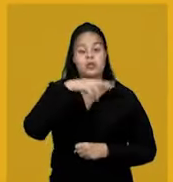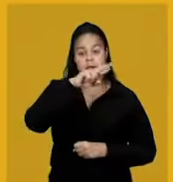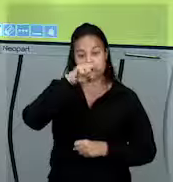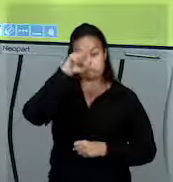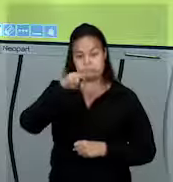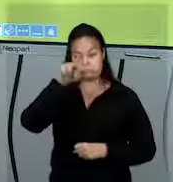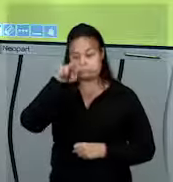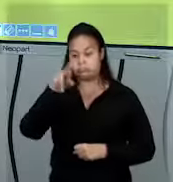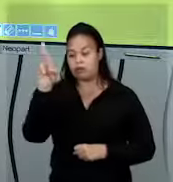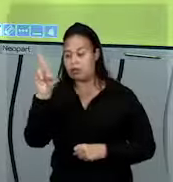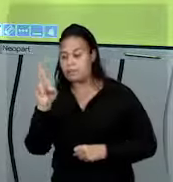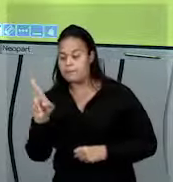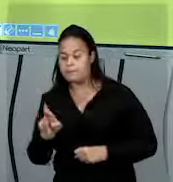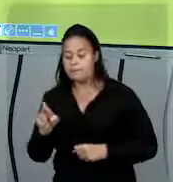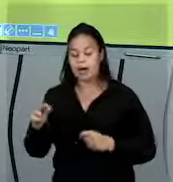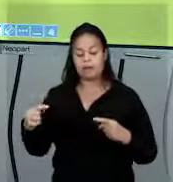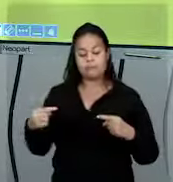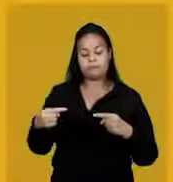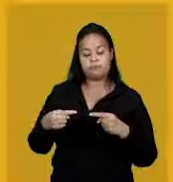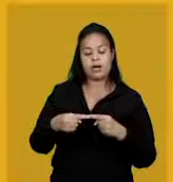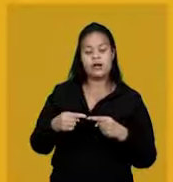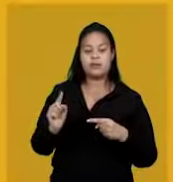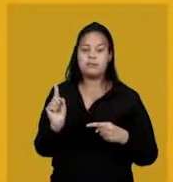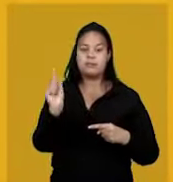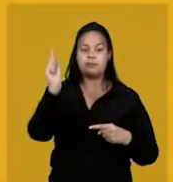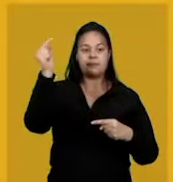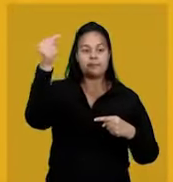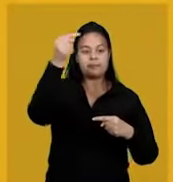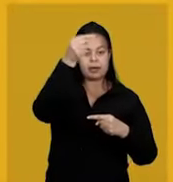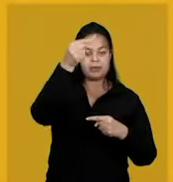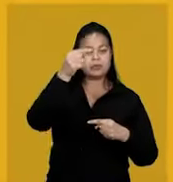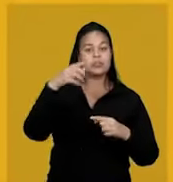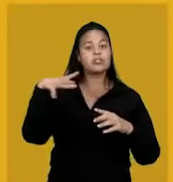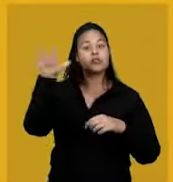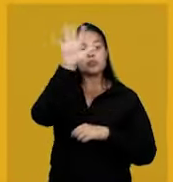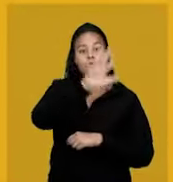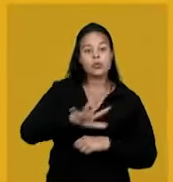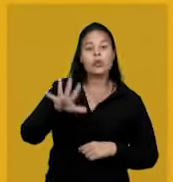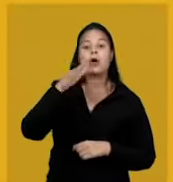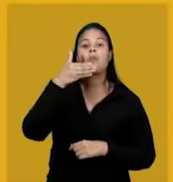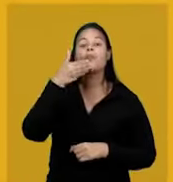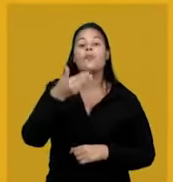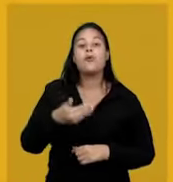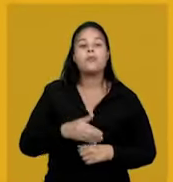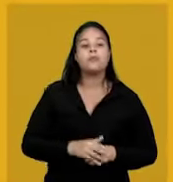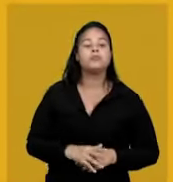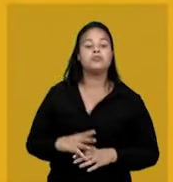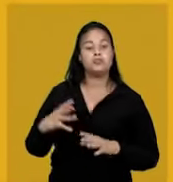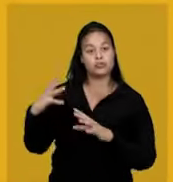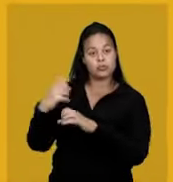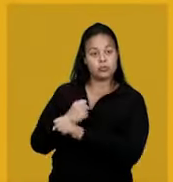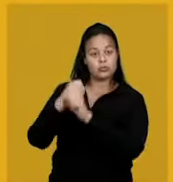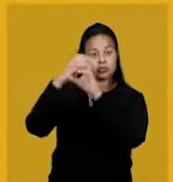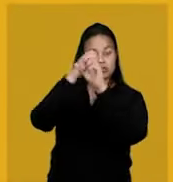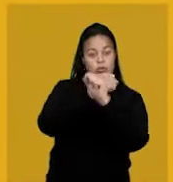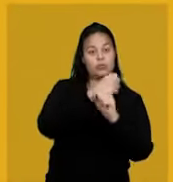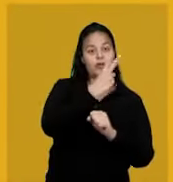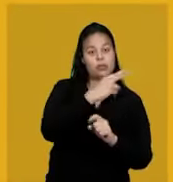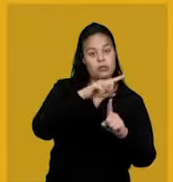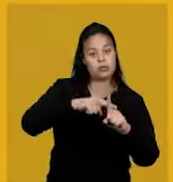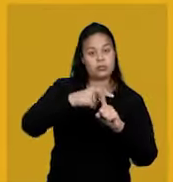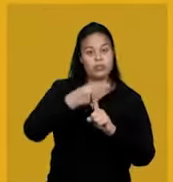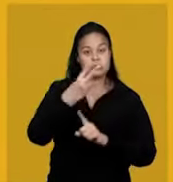estão ligados em série. Então, a resistência equivalente total vai ser a soma deles. 2 mais